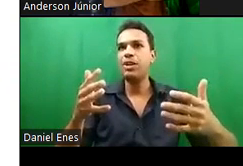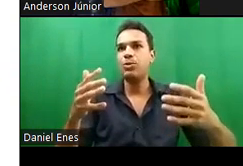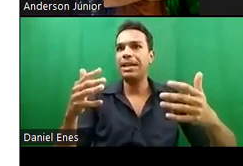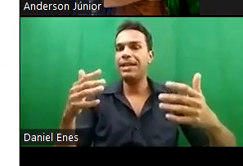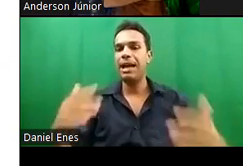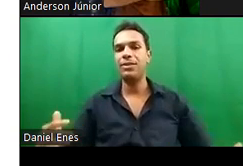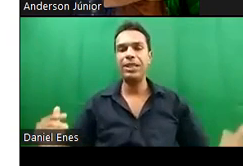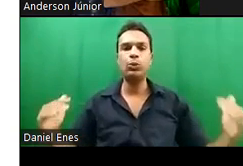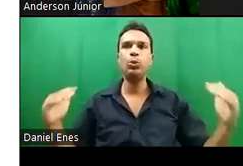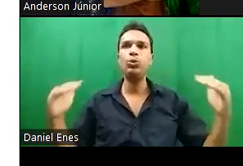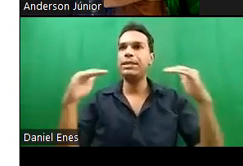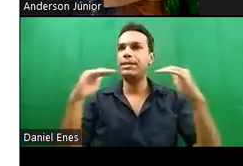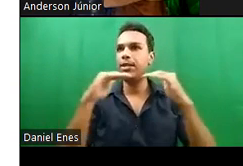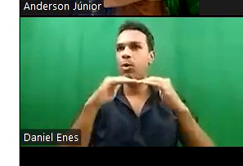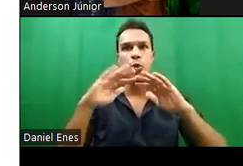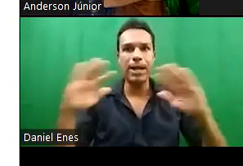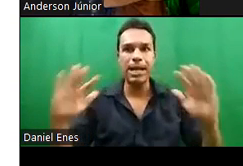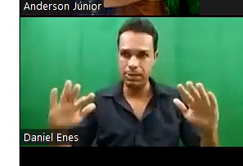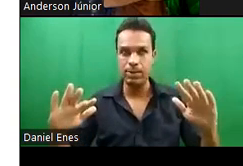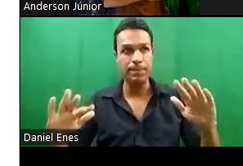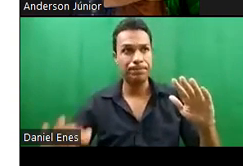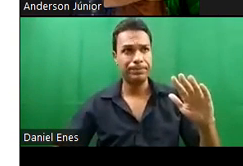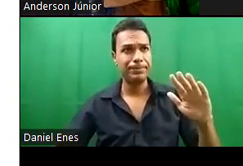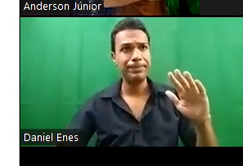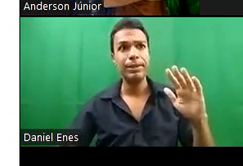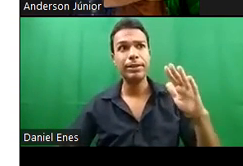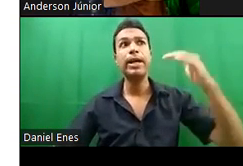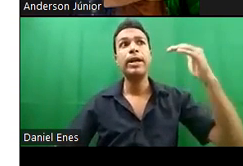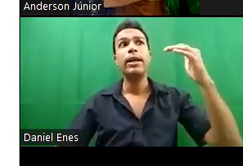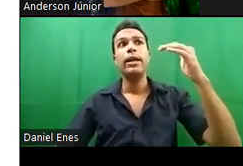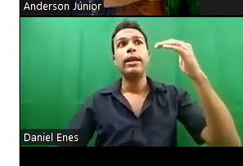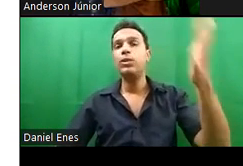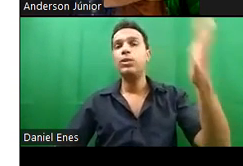sua particularidade. Nem tudo vai ser igual em qualquer língua, né?